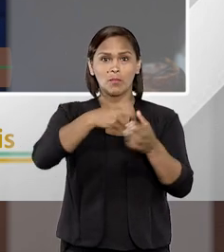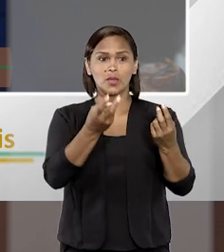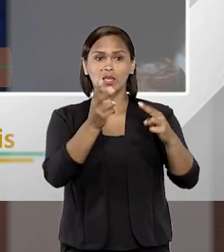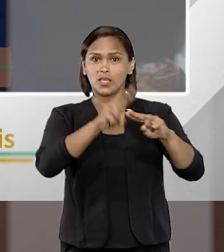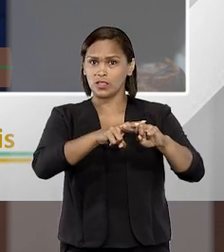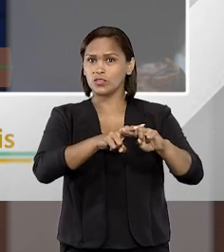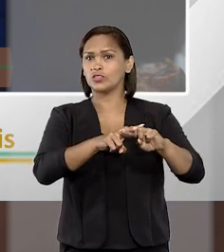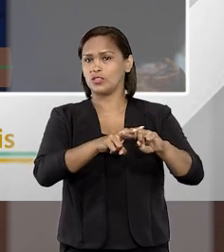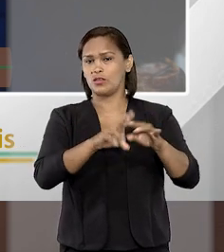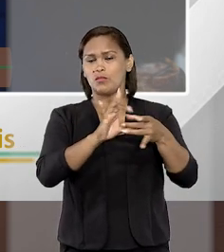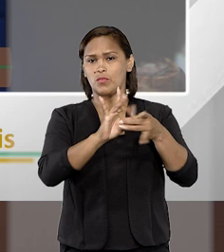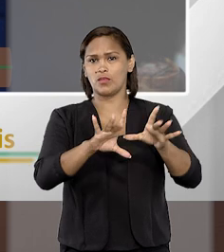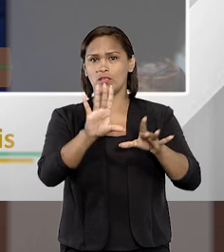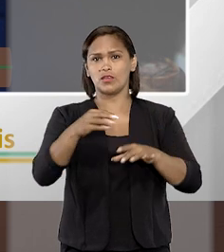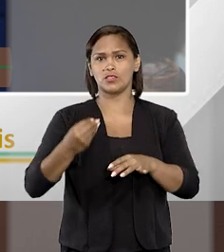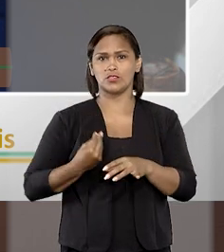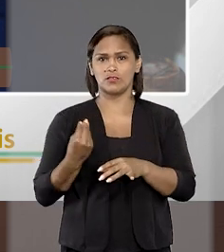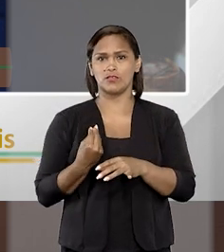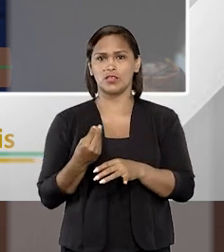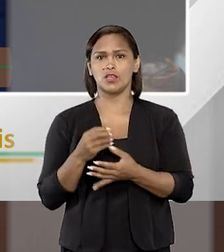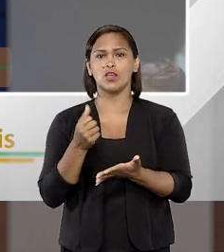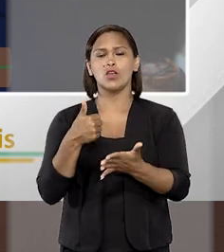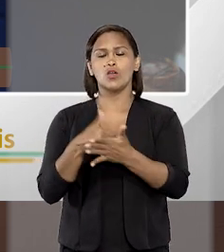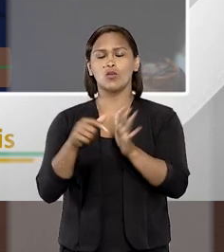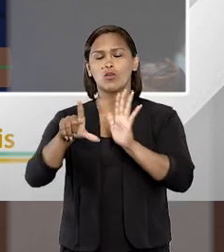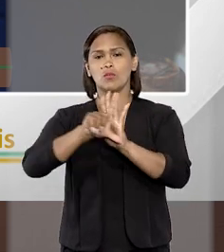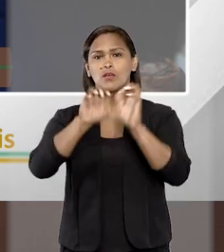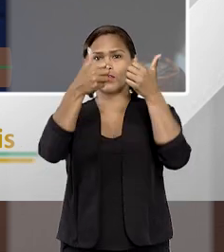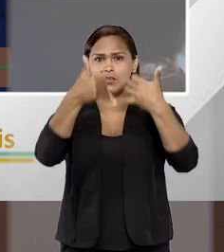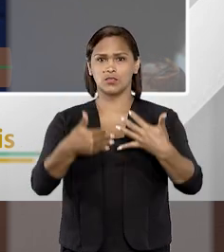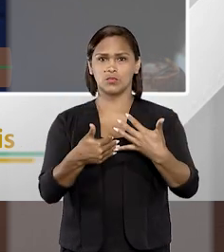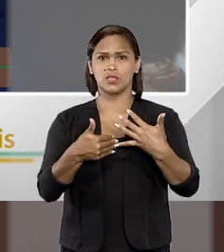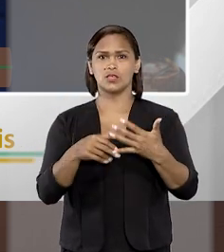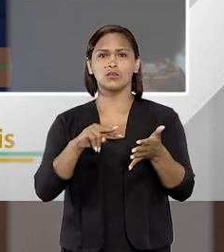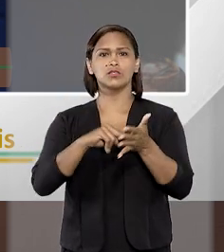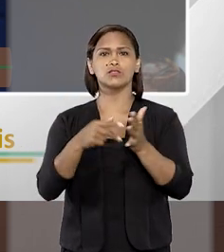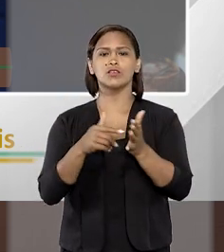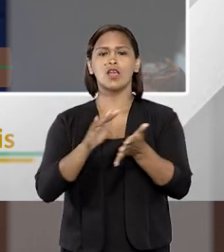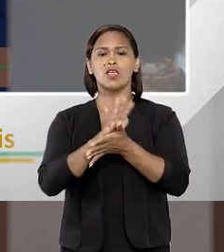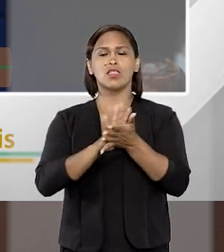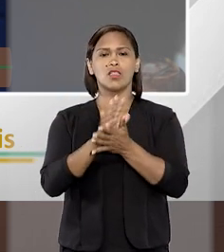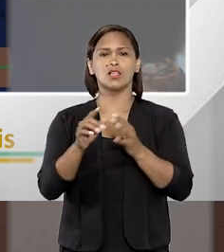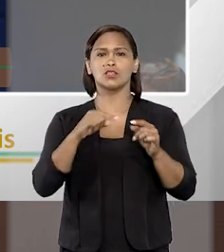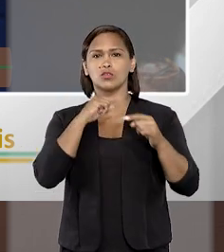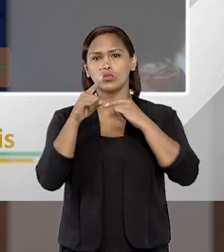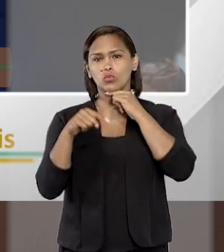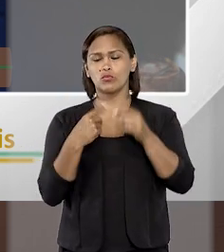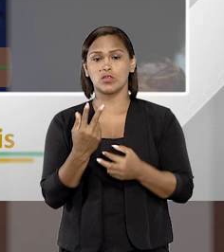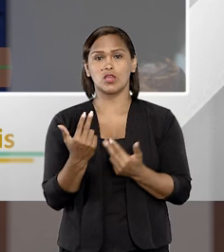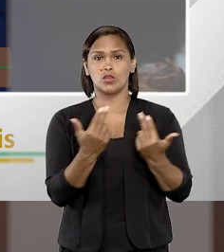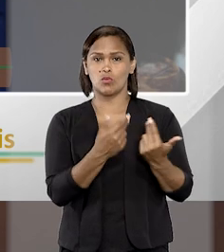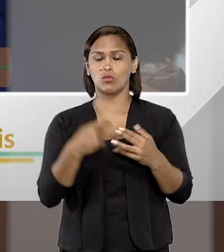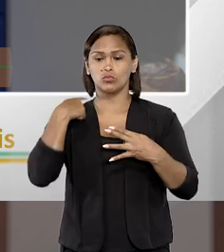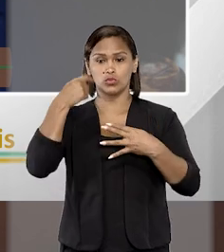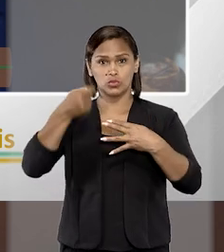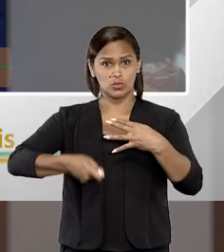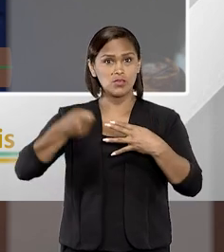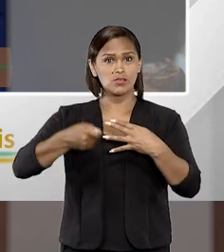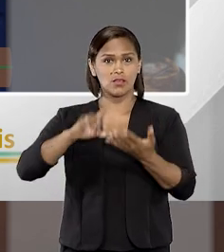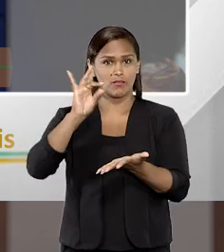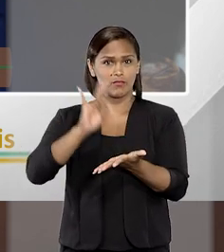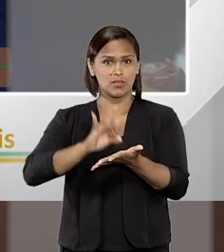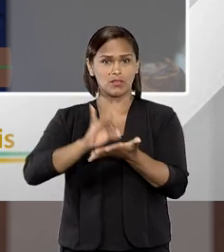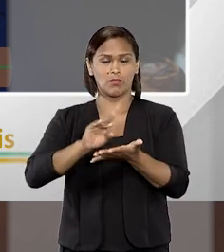de liberdade como determina a lei ou seja Sem nenhuma dúvida razoável tem que ter certeza